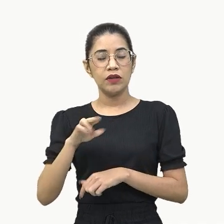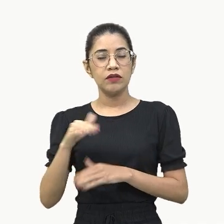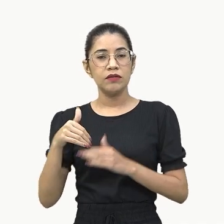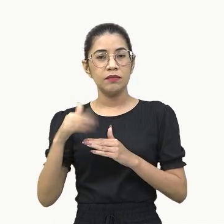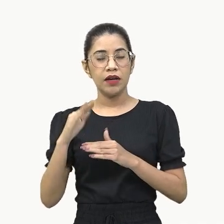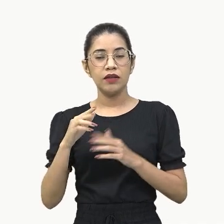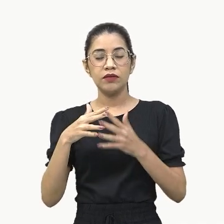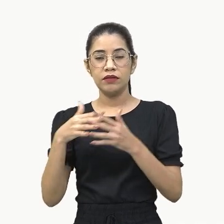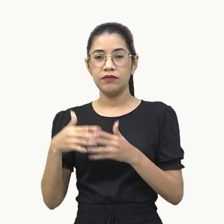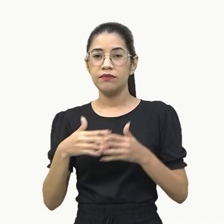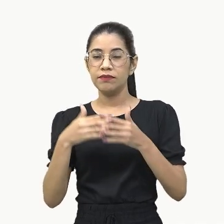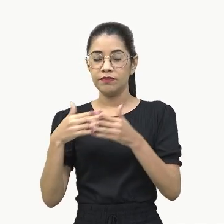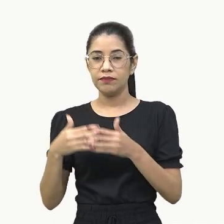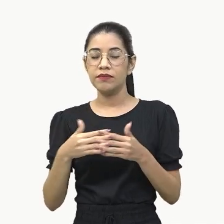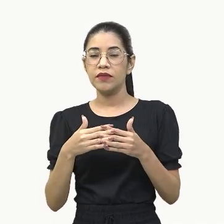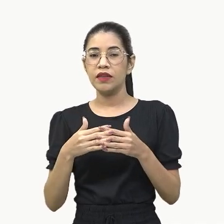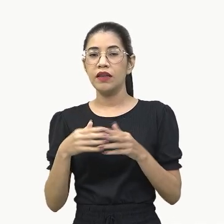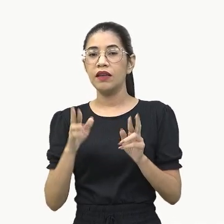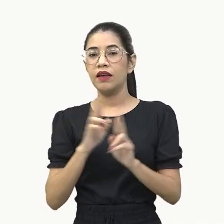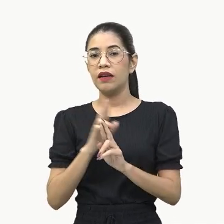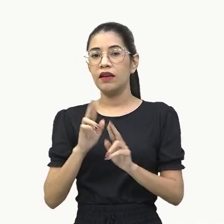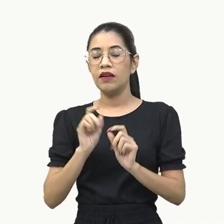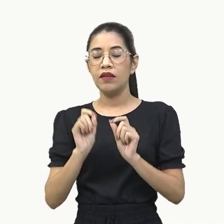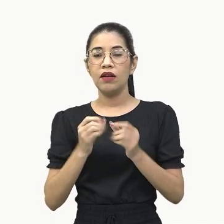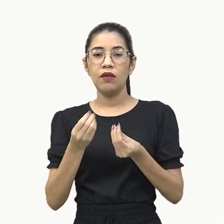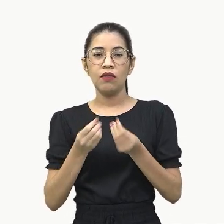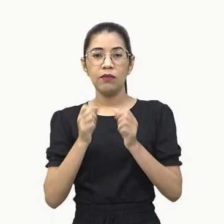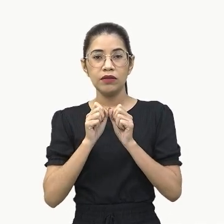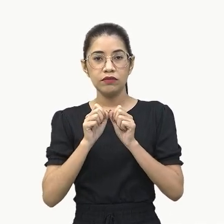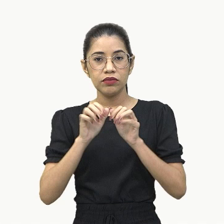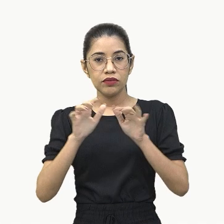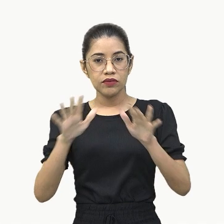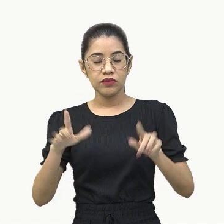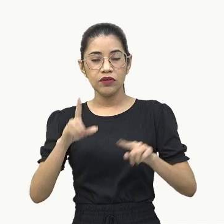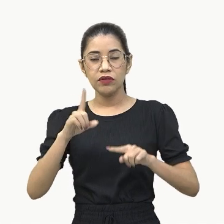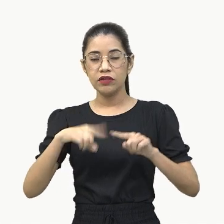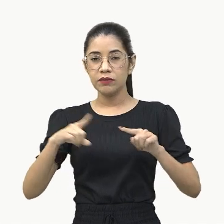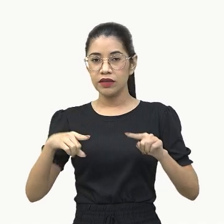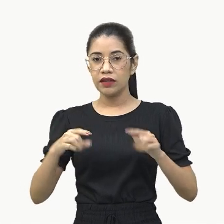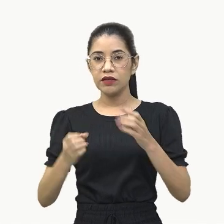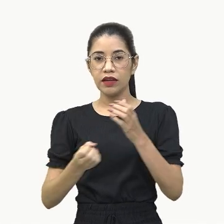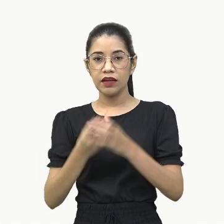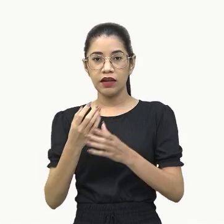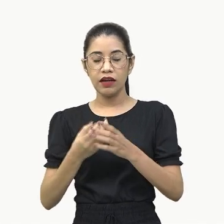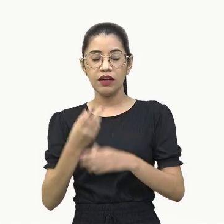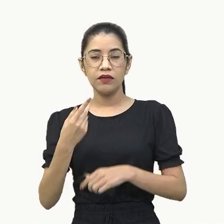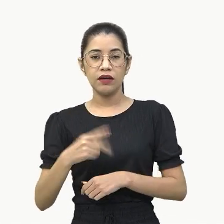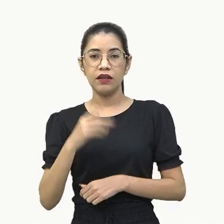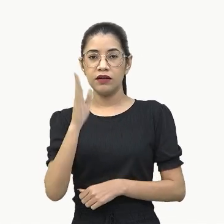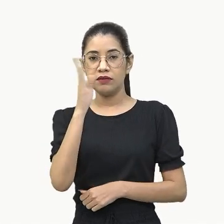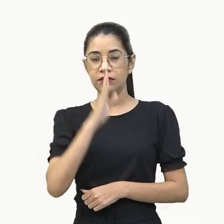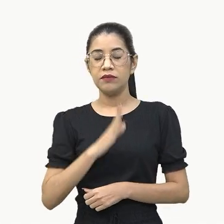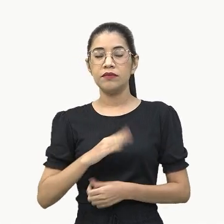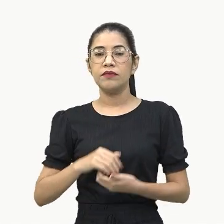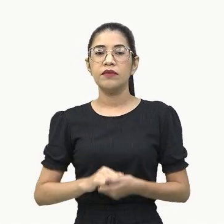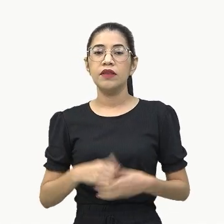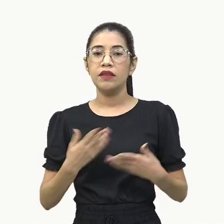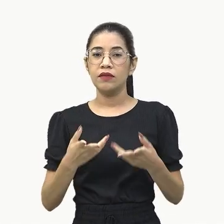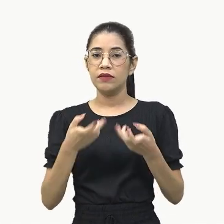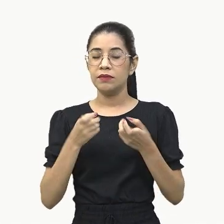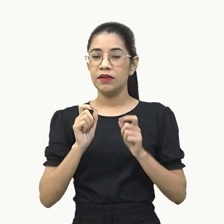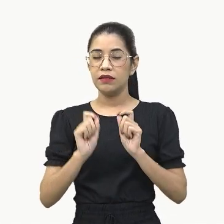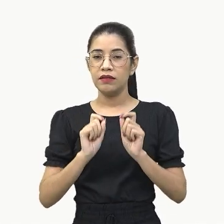transporte com relação e à distribuição de carga no território brasileiro como vocês podem